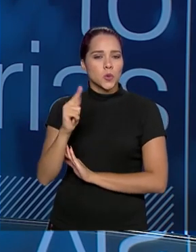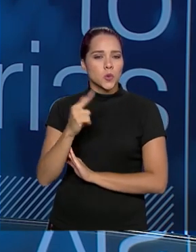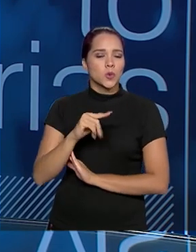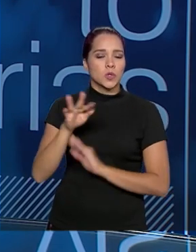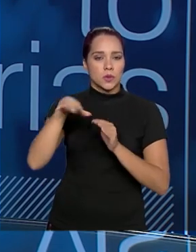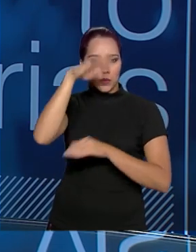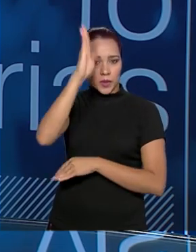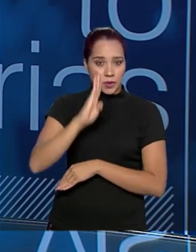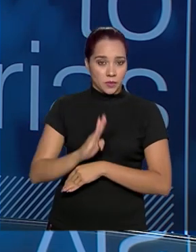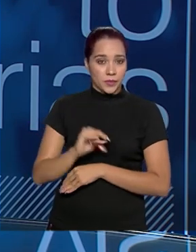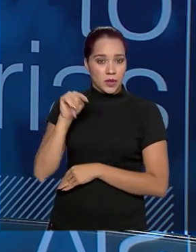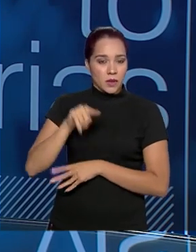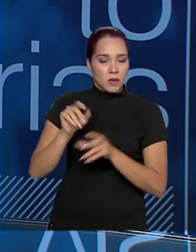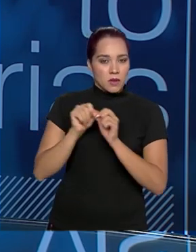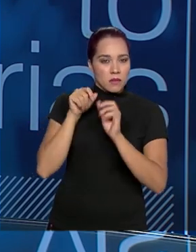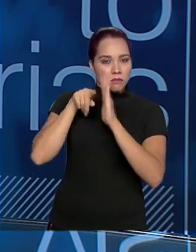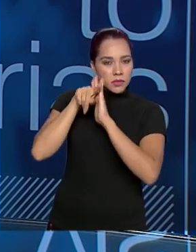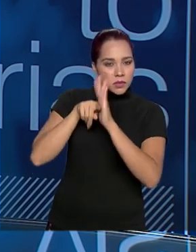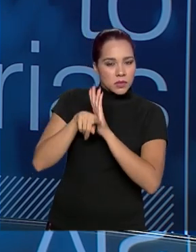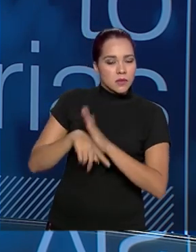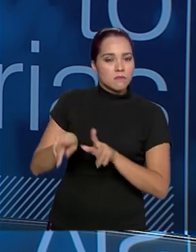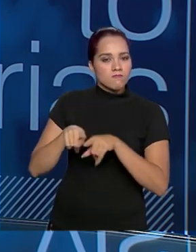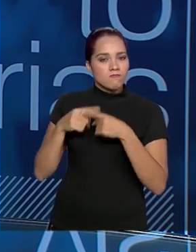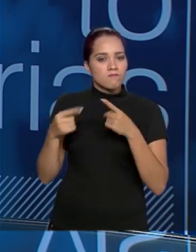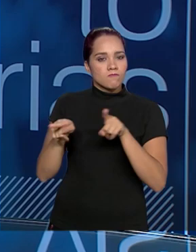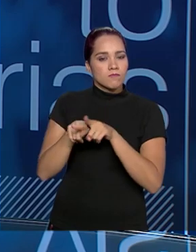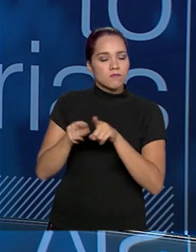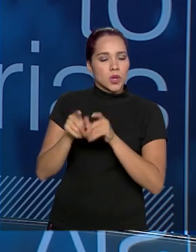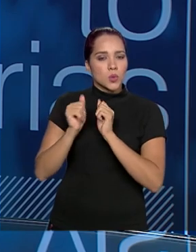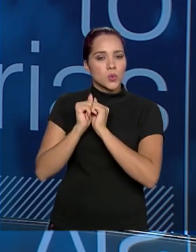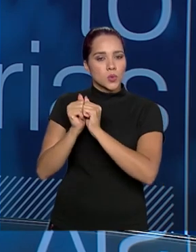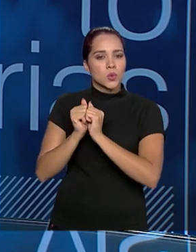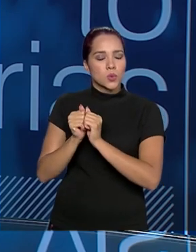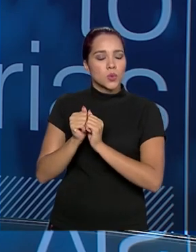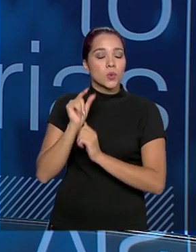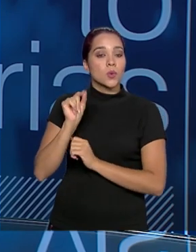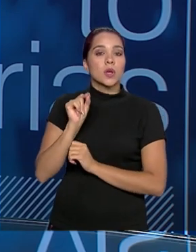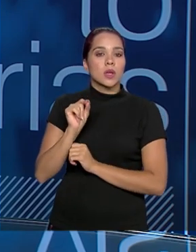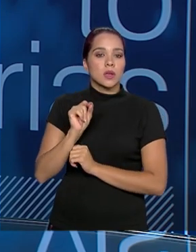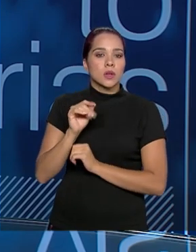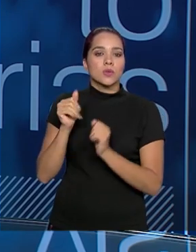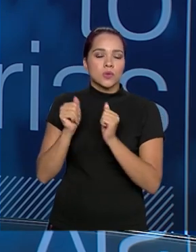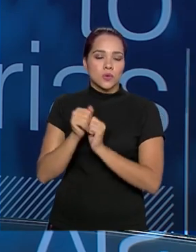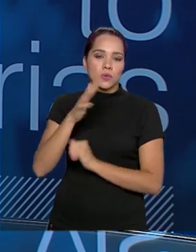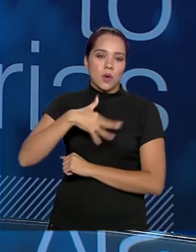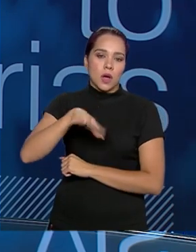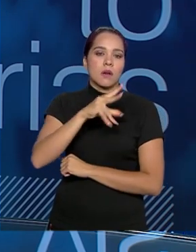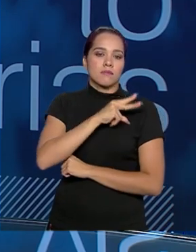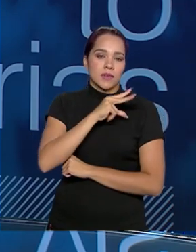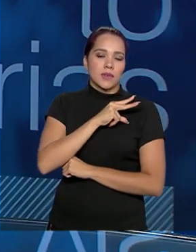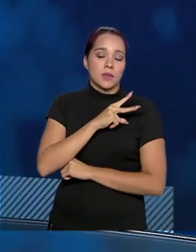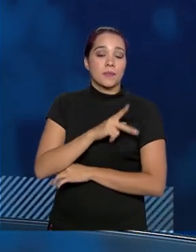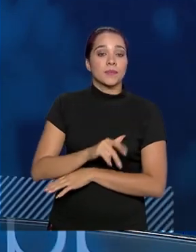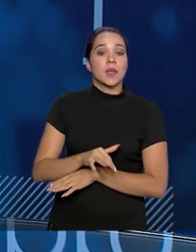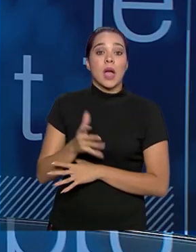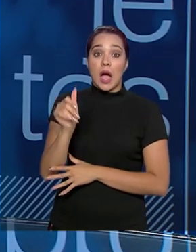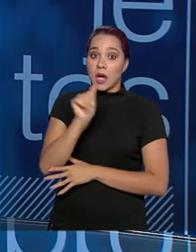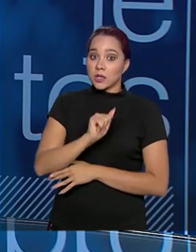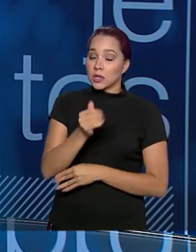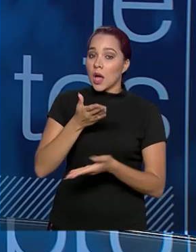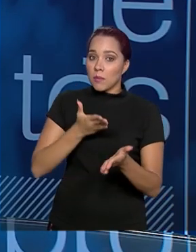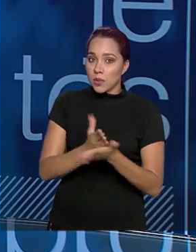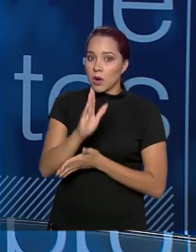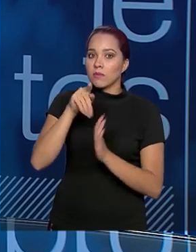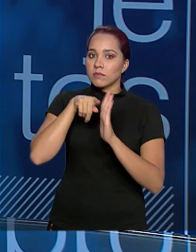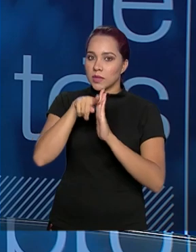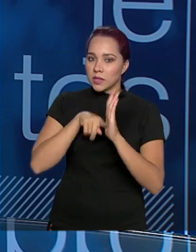realiza essas pesquisas, mas também em parceria com o setor privado. A agência aprova a